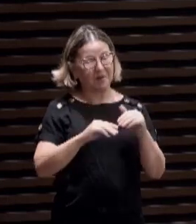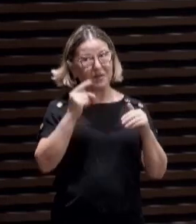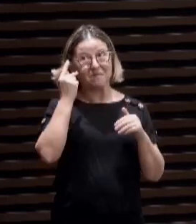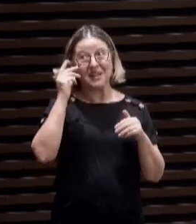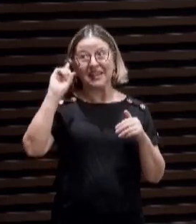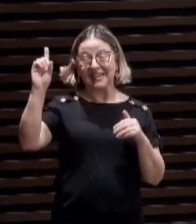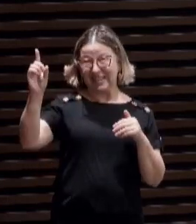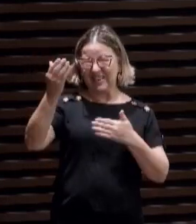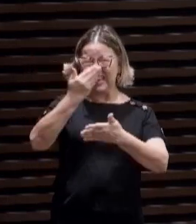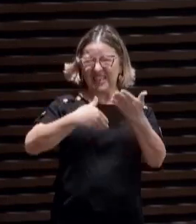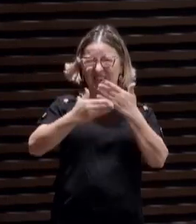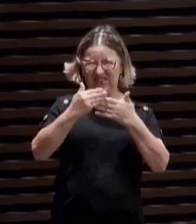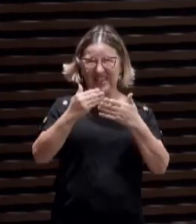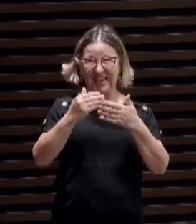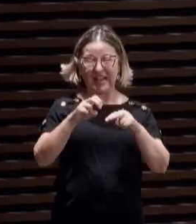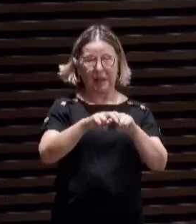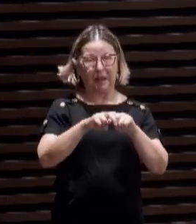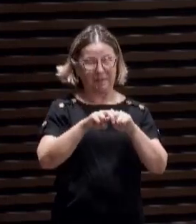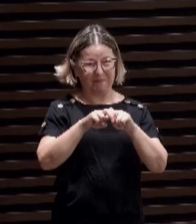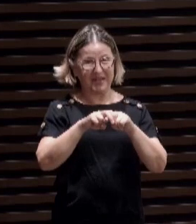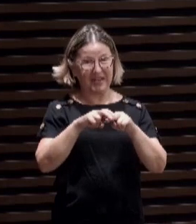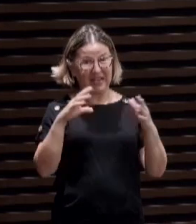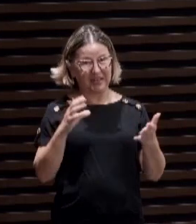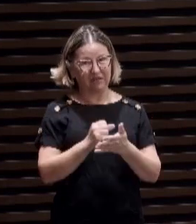pelas bênçãos e não pelo Deus da bênção.